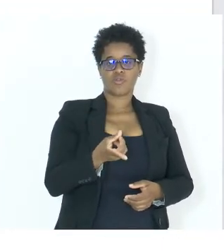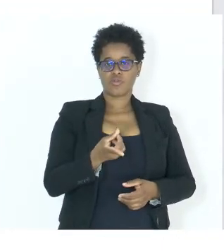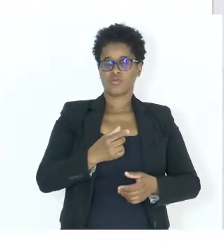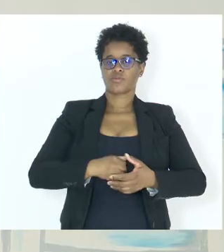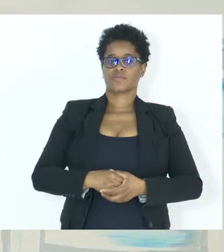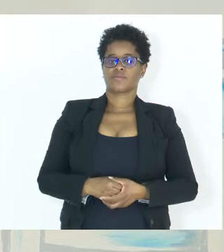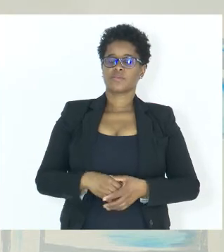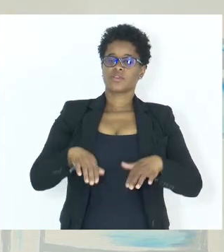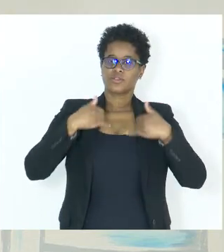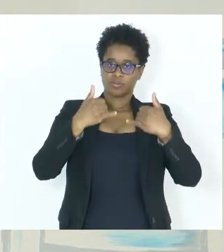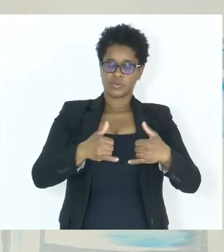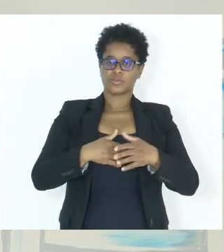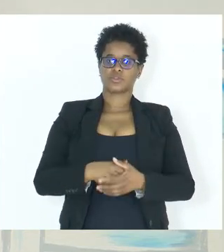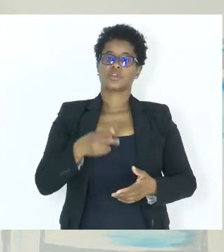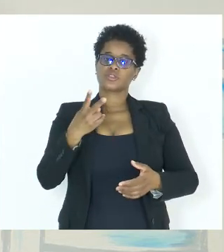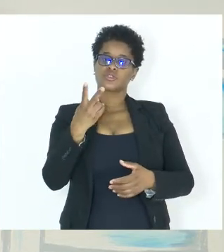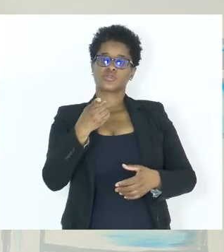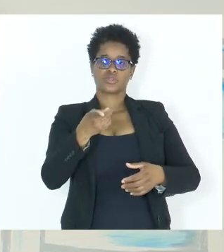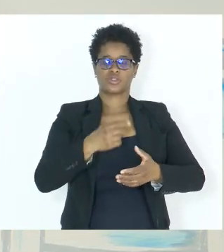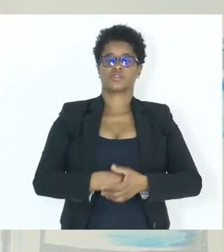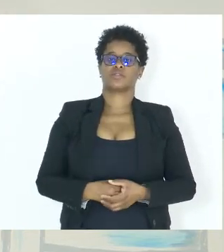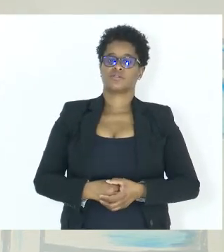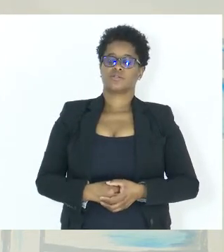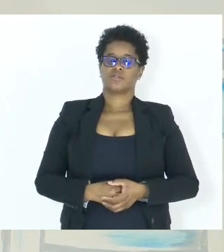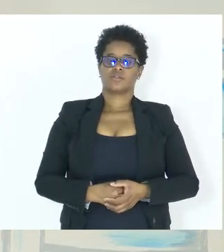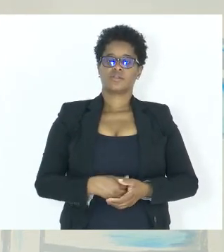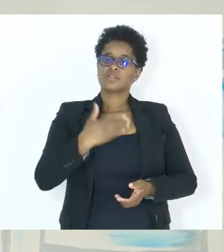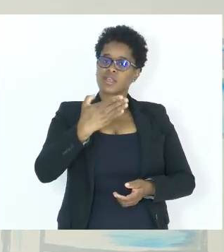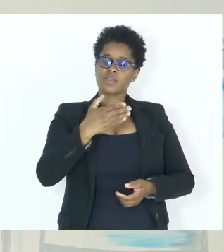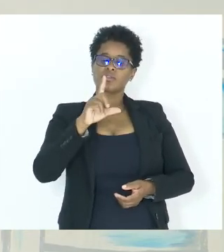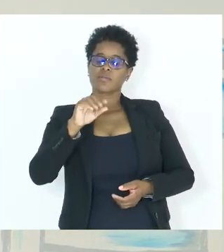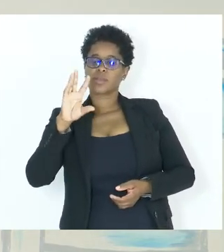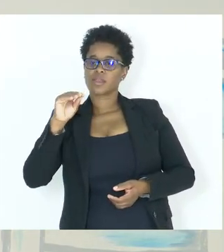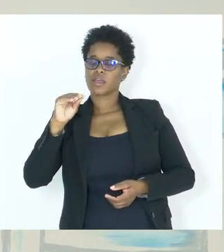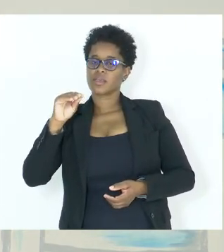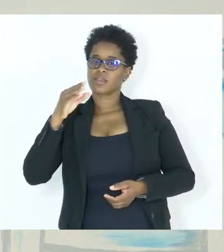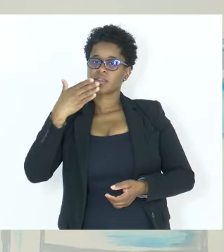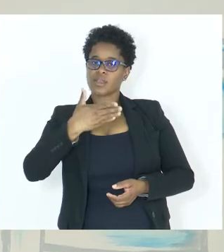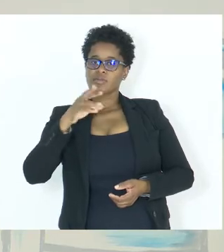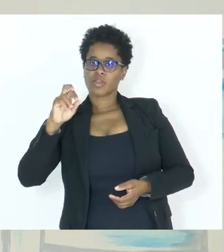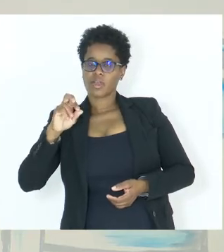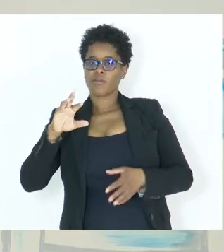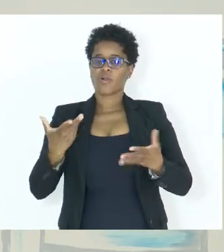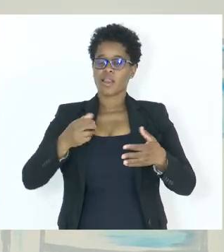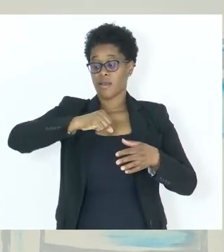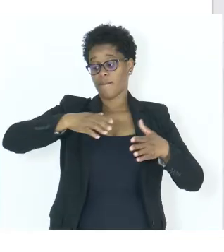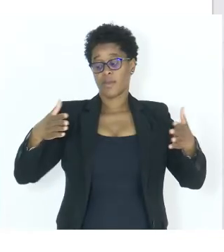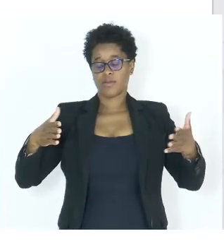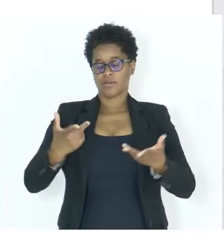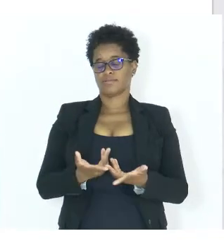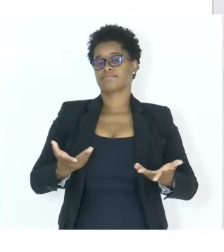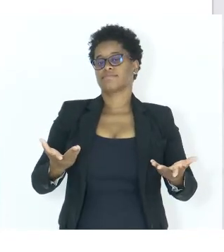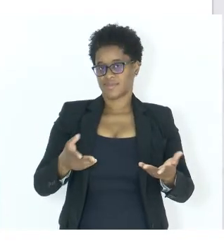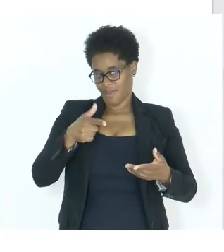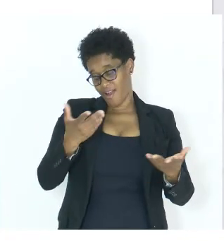29º. Depois, temos esses dois. O 7º e o 18º. Qual é maior? Maior é